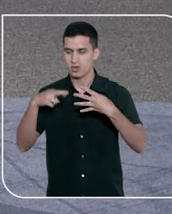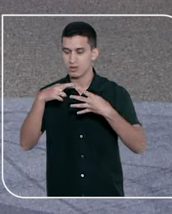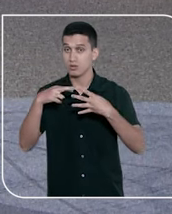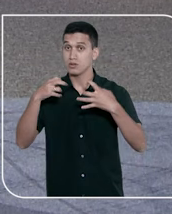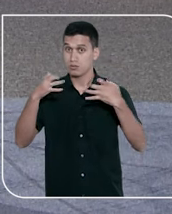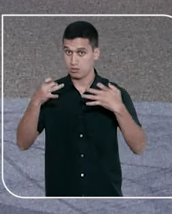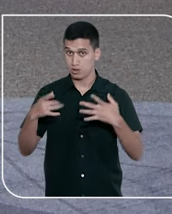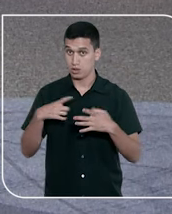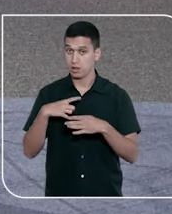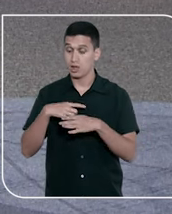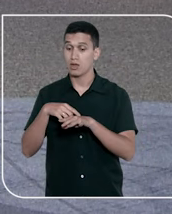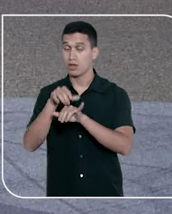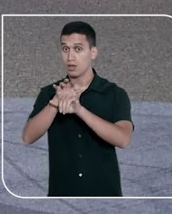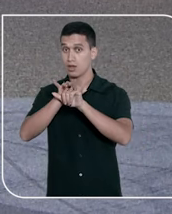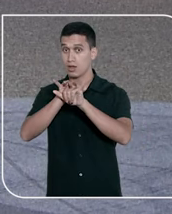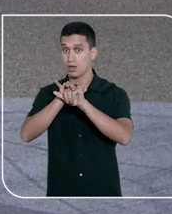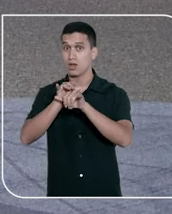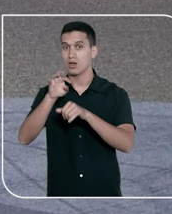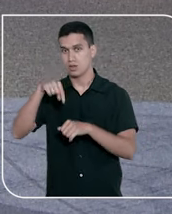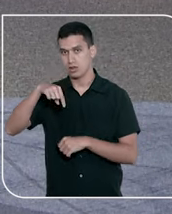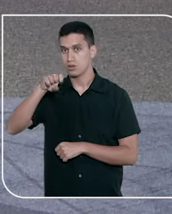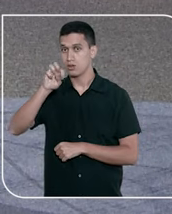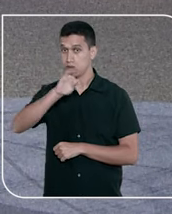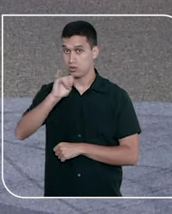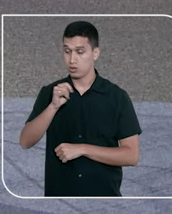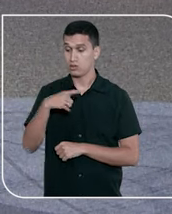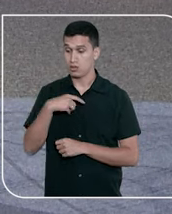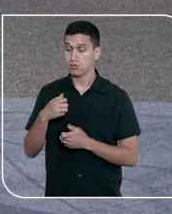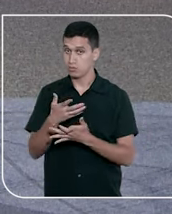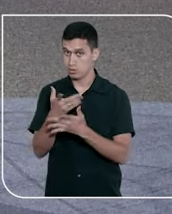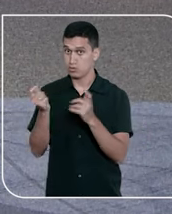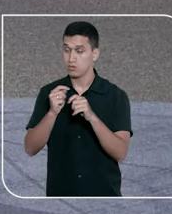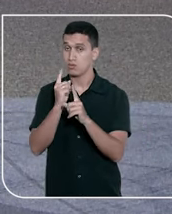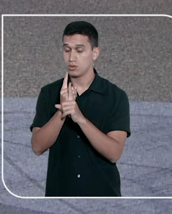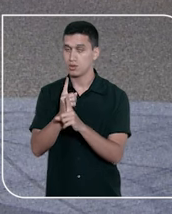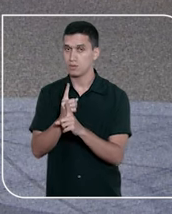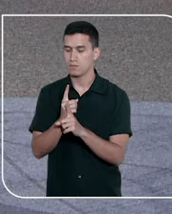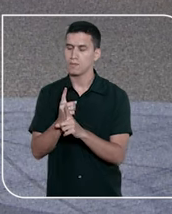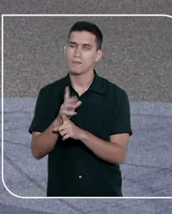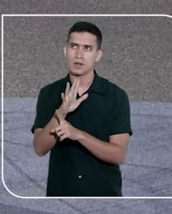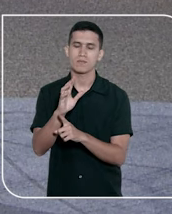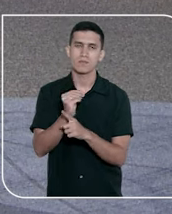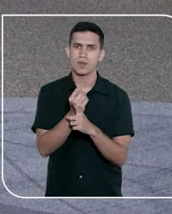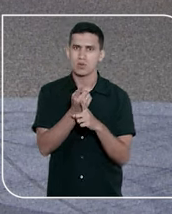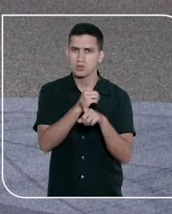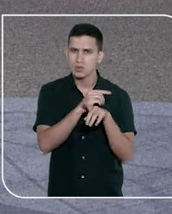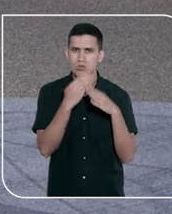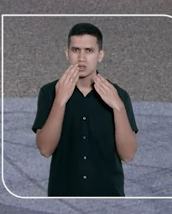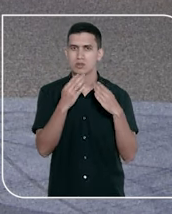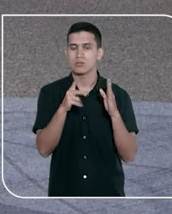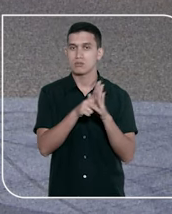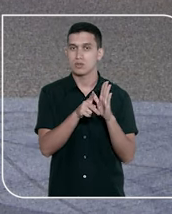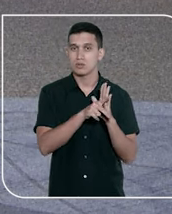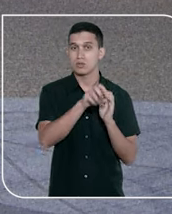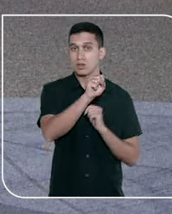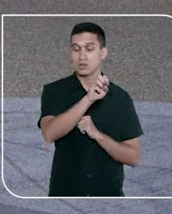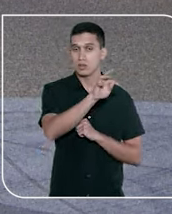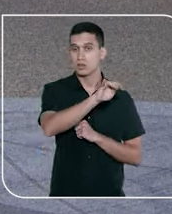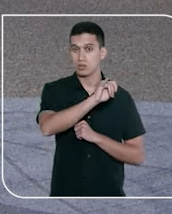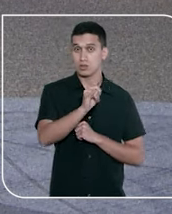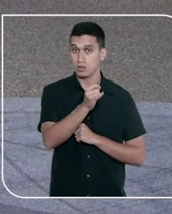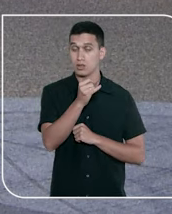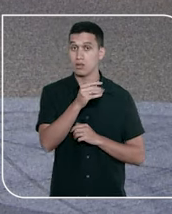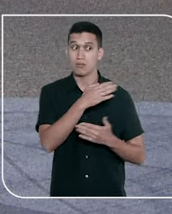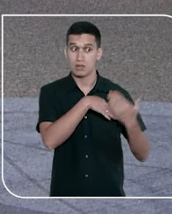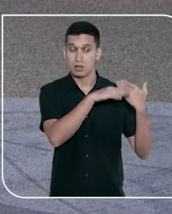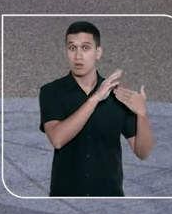que está disponível no canal do STJ no YouTube. Bom, a controvérsia tratada no STJ nessa época foi